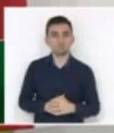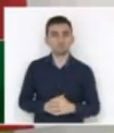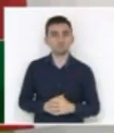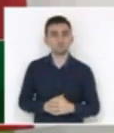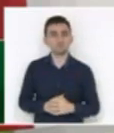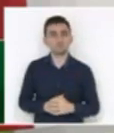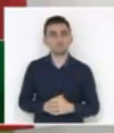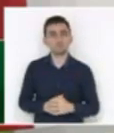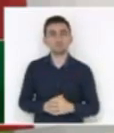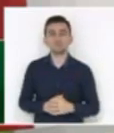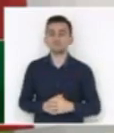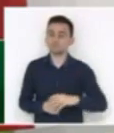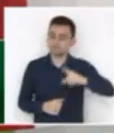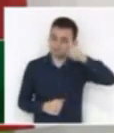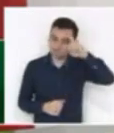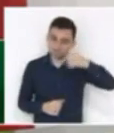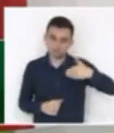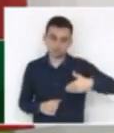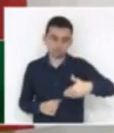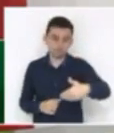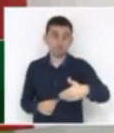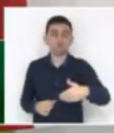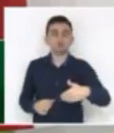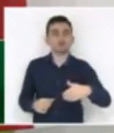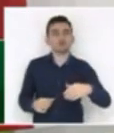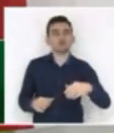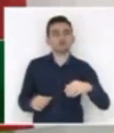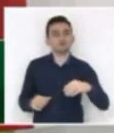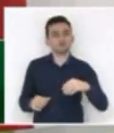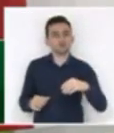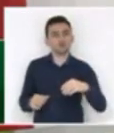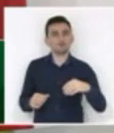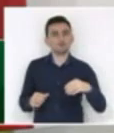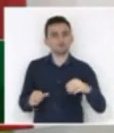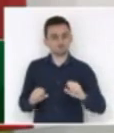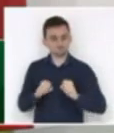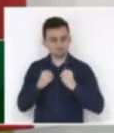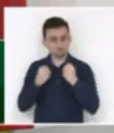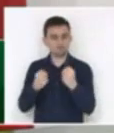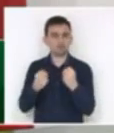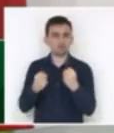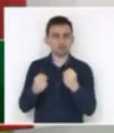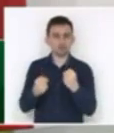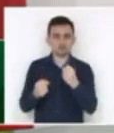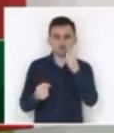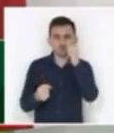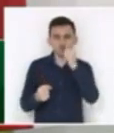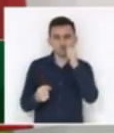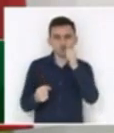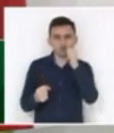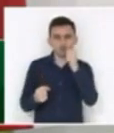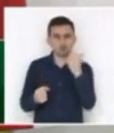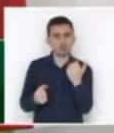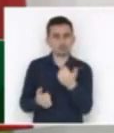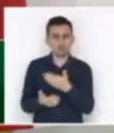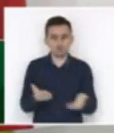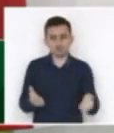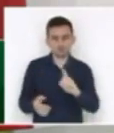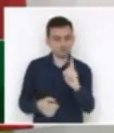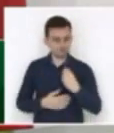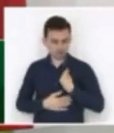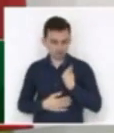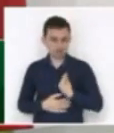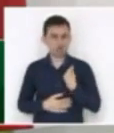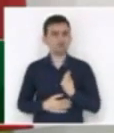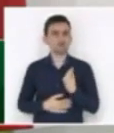dia mais fortes e menos sozinhas, por nenhuma mulher a menos. Todas vivas nós